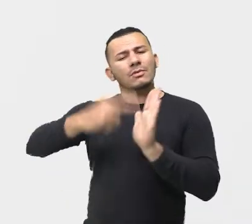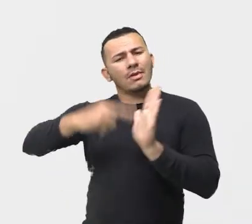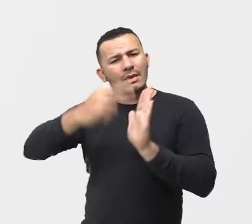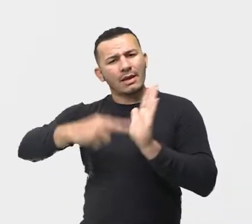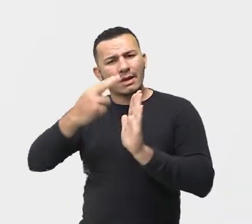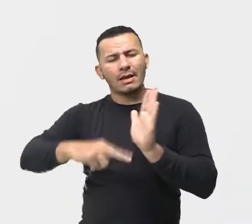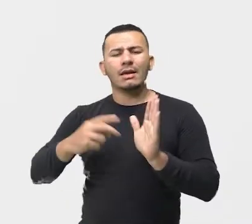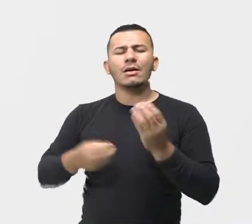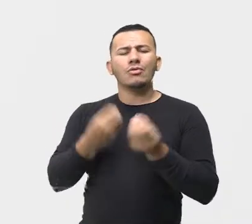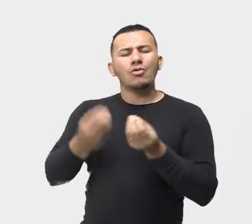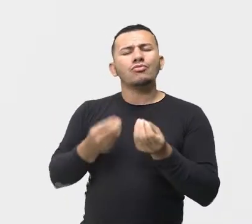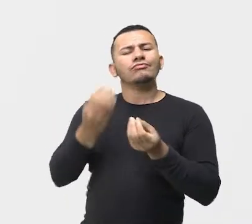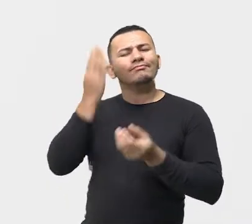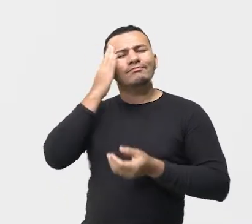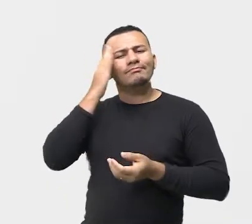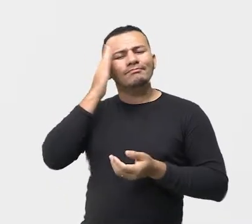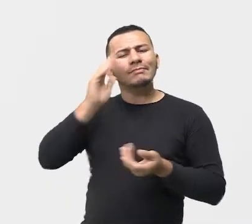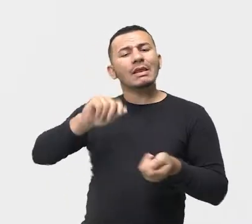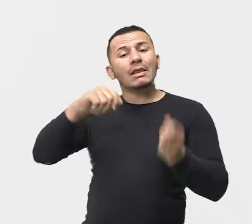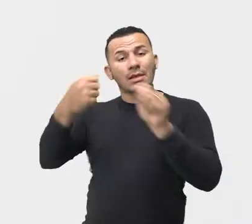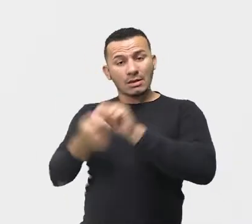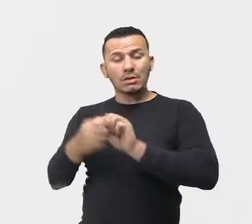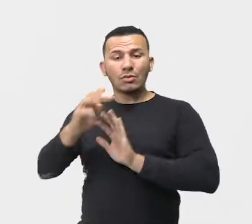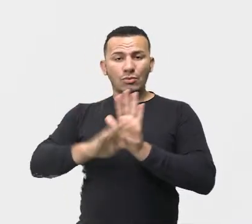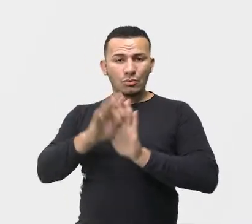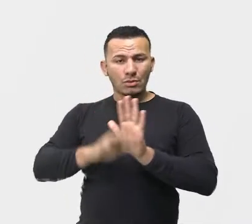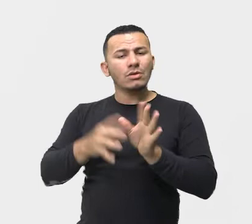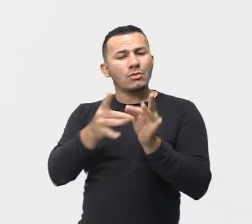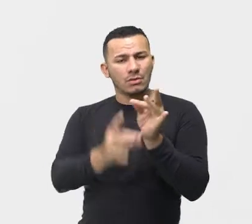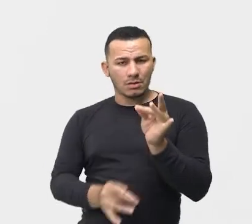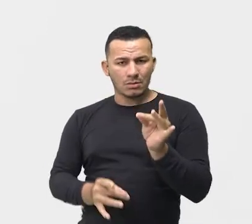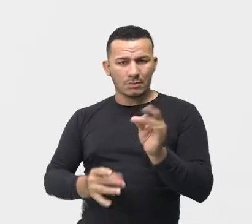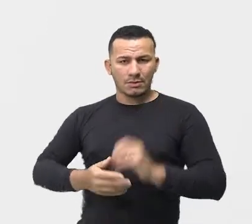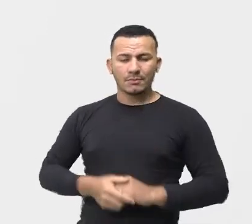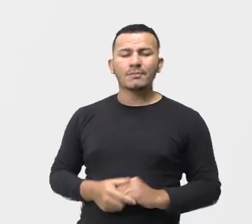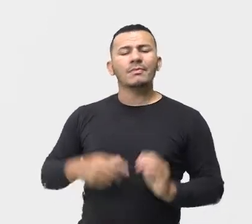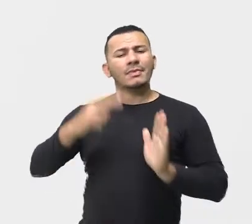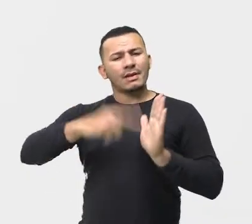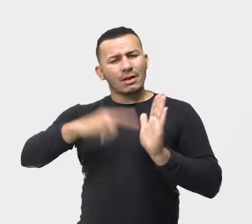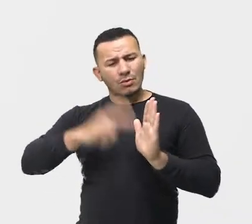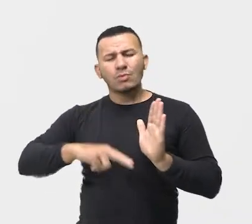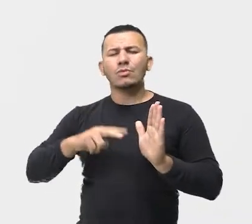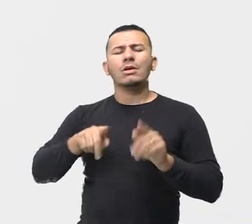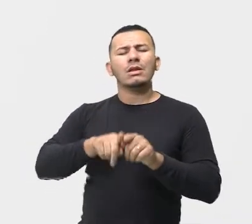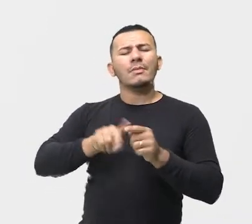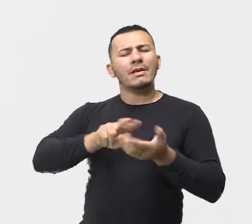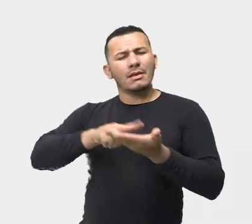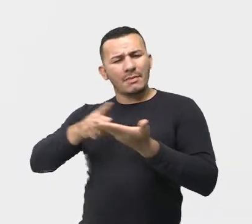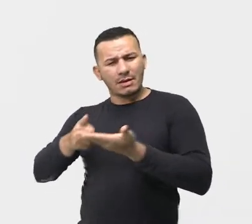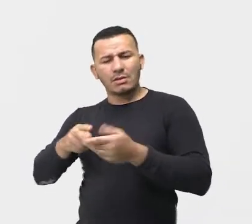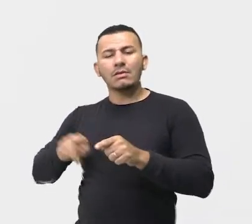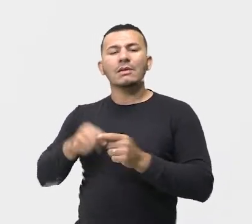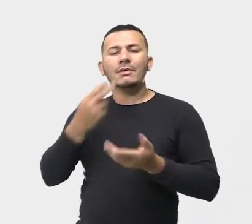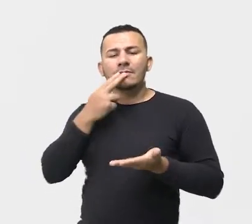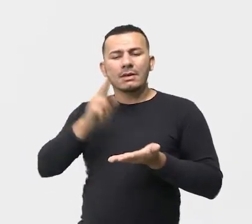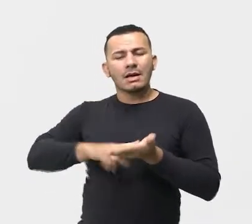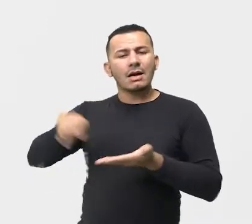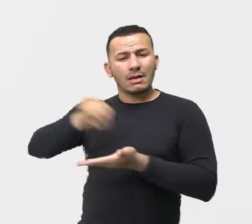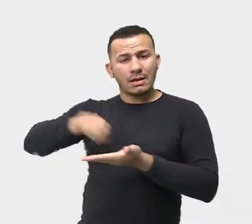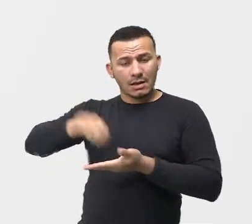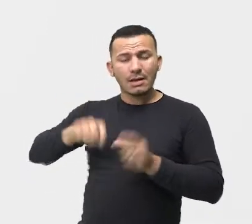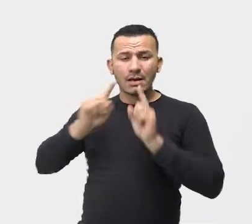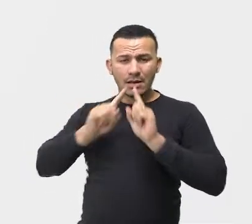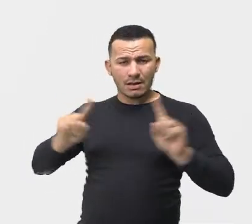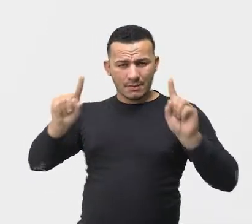fazer leitura e interpretação certo no nosso detalhamento leitura interpretação e escrita de cartas